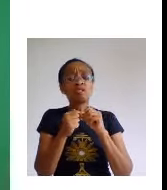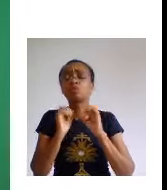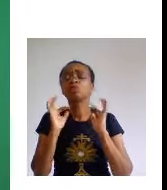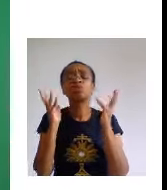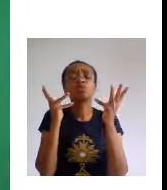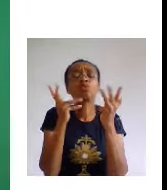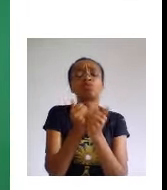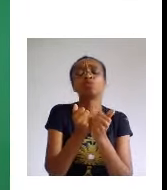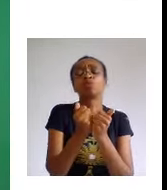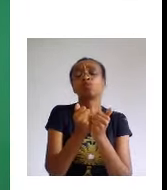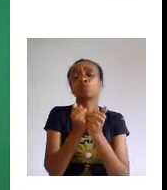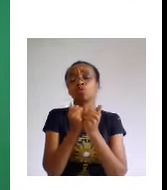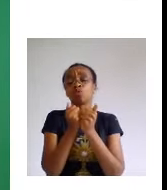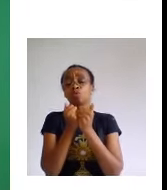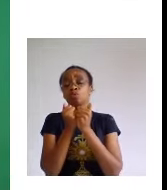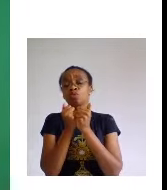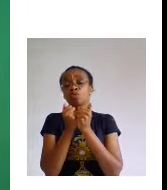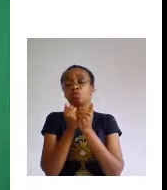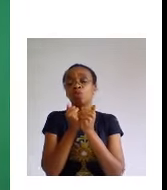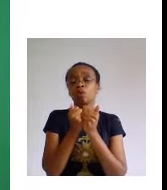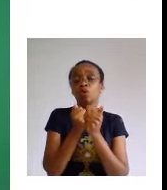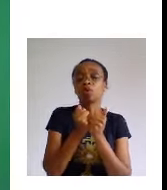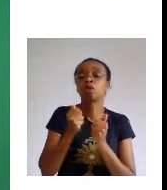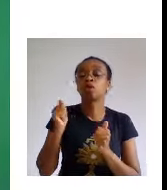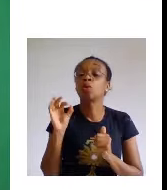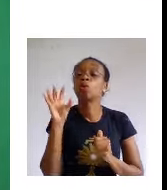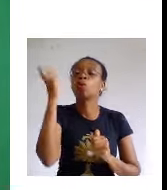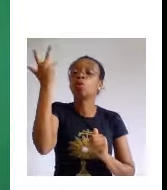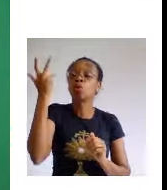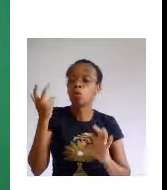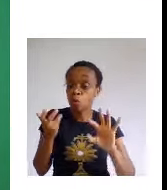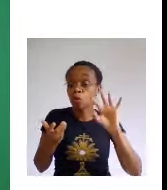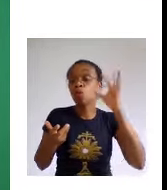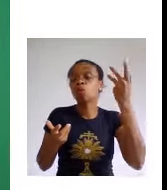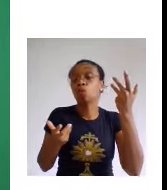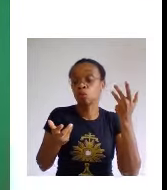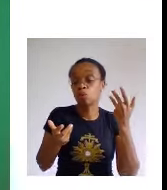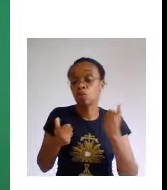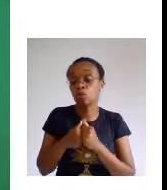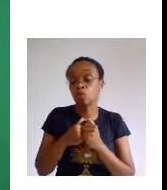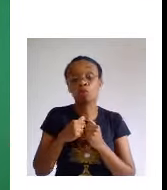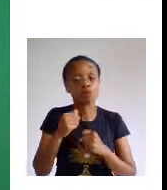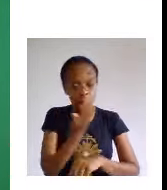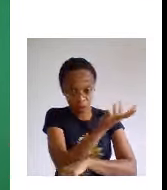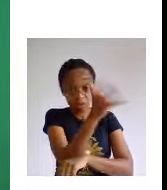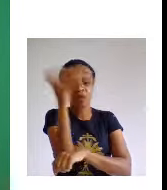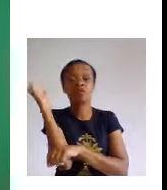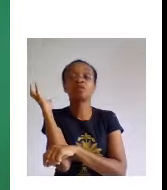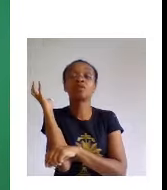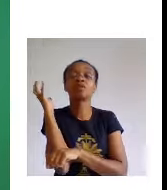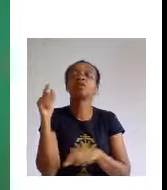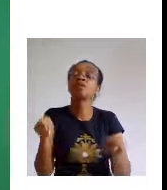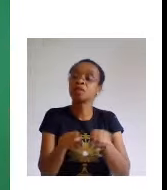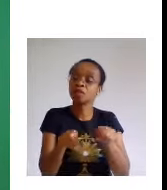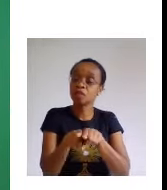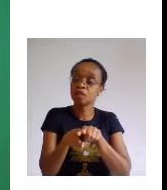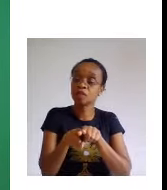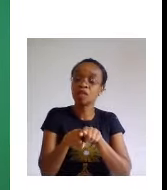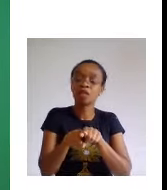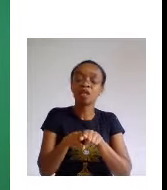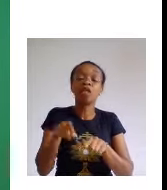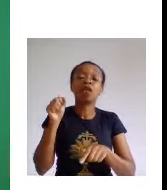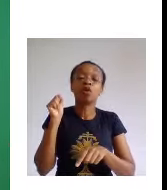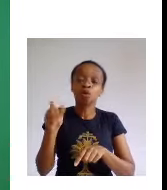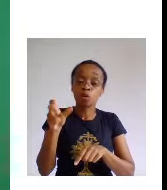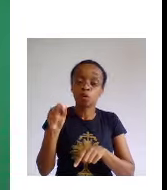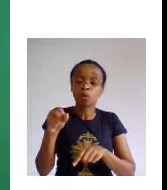meio ambiente. A encíclica e o Papa nos chama para ouvir o grito da terra e o grito dos